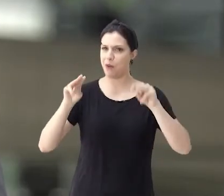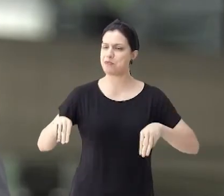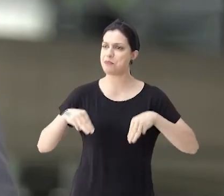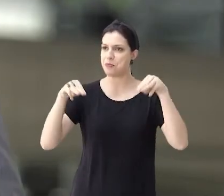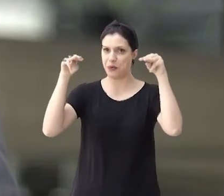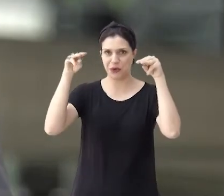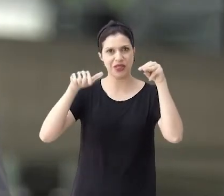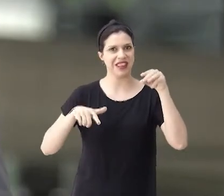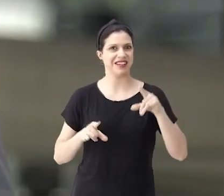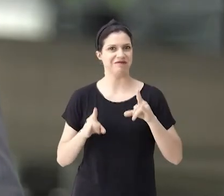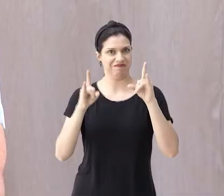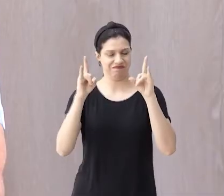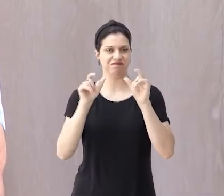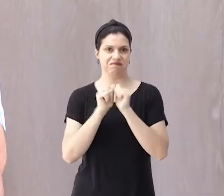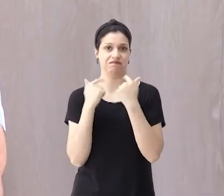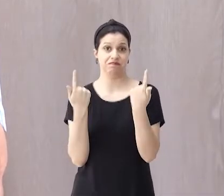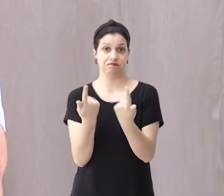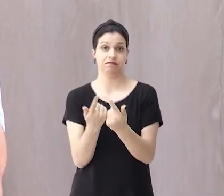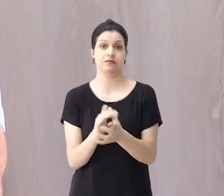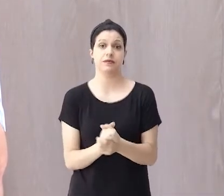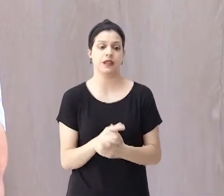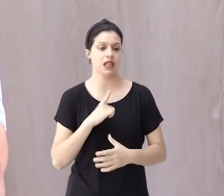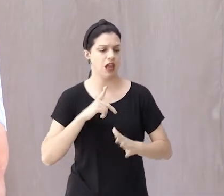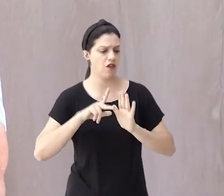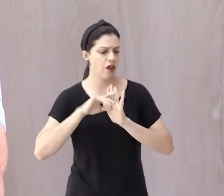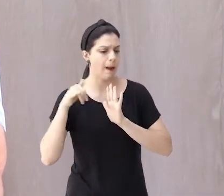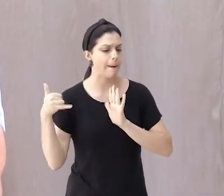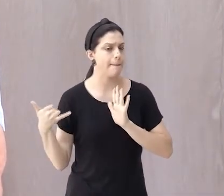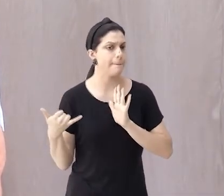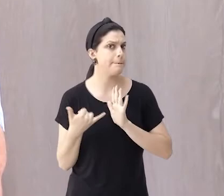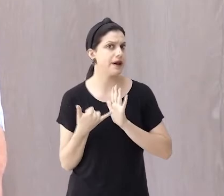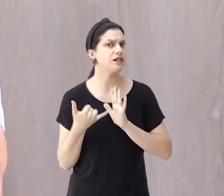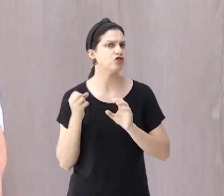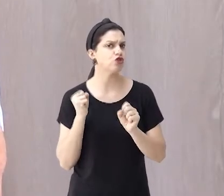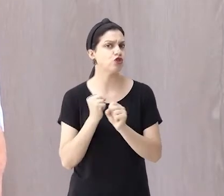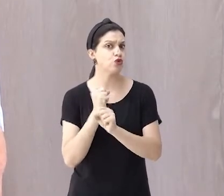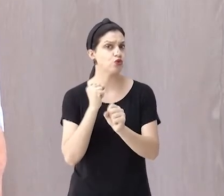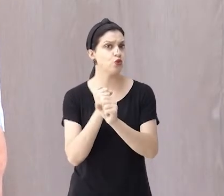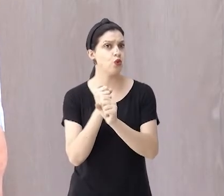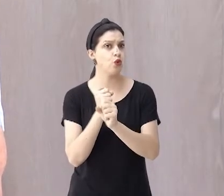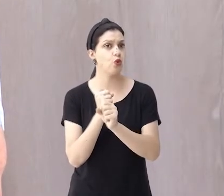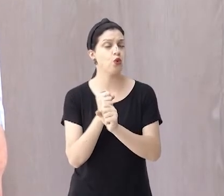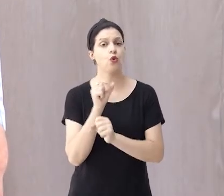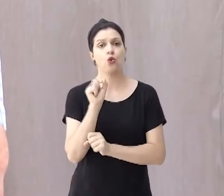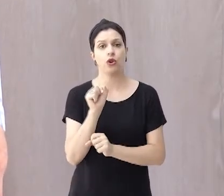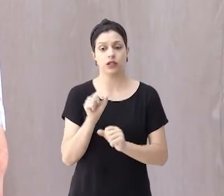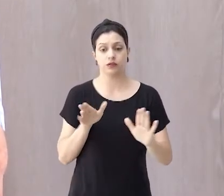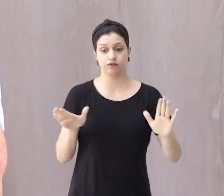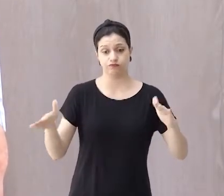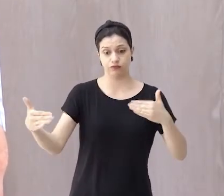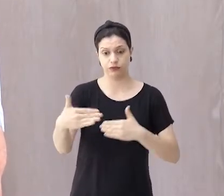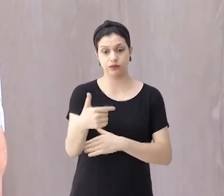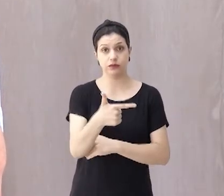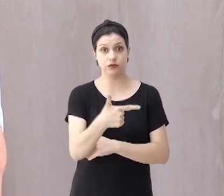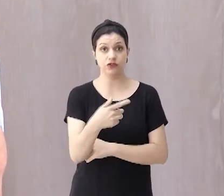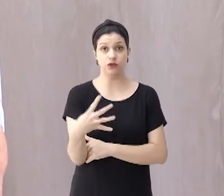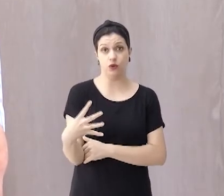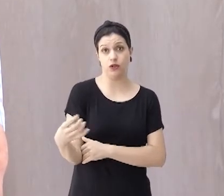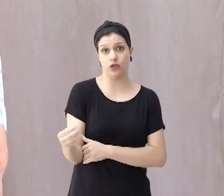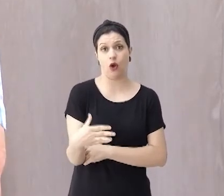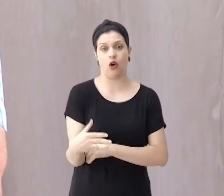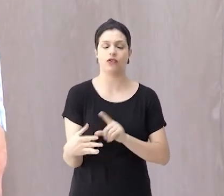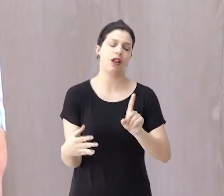modernizaram o prédio da Casa de Leis. Nós fizemos um planejamento de construir aqui 24